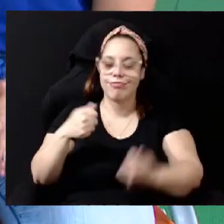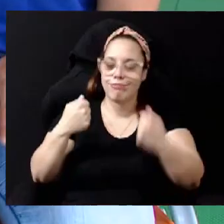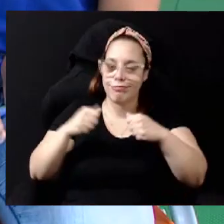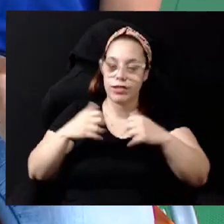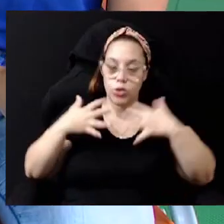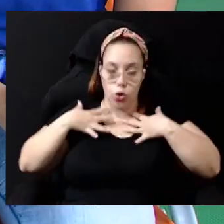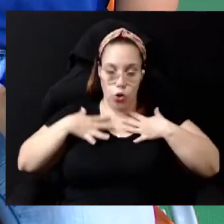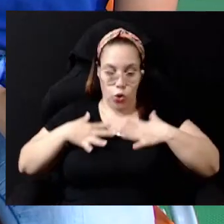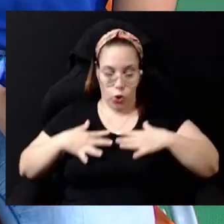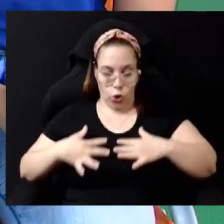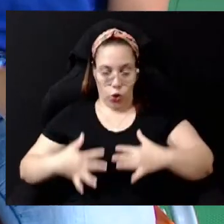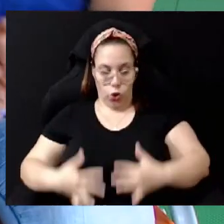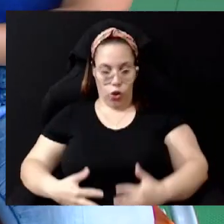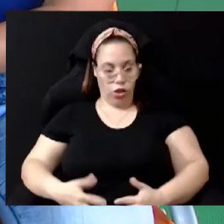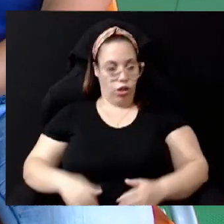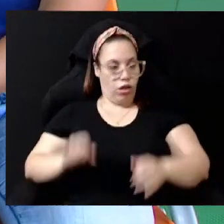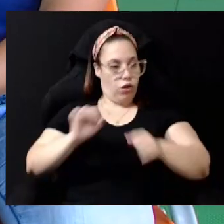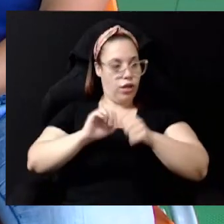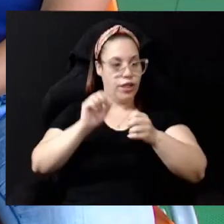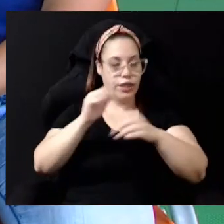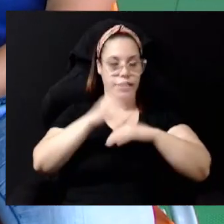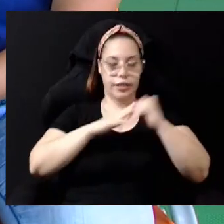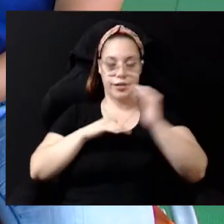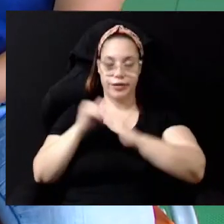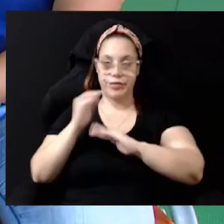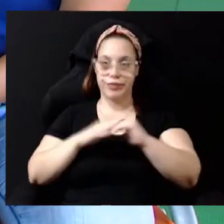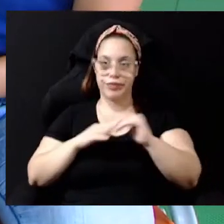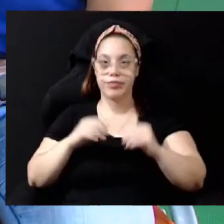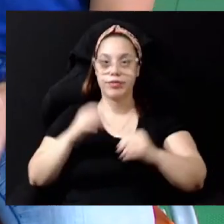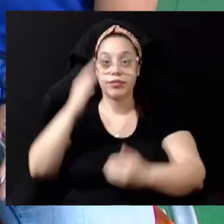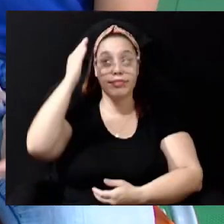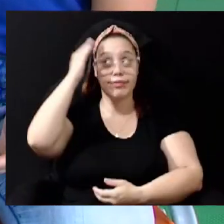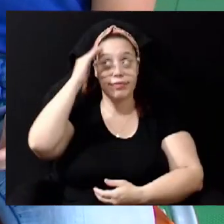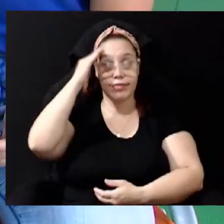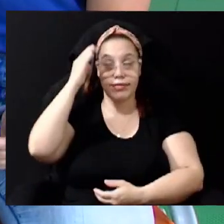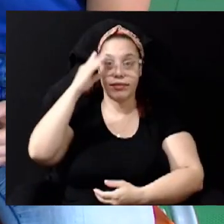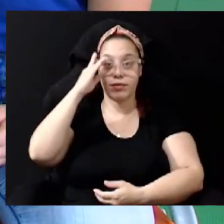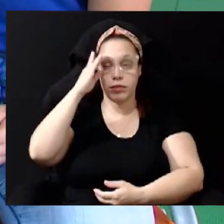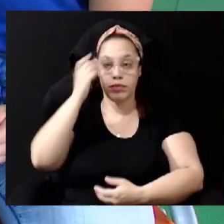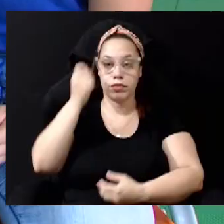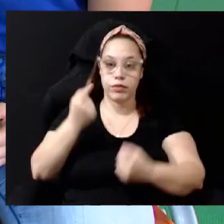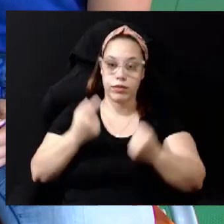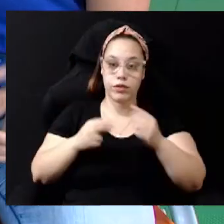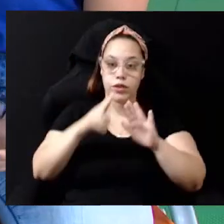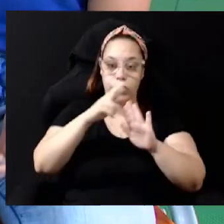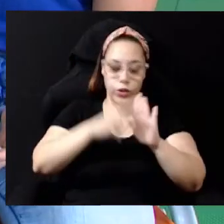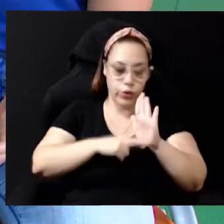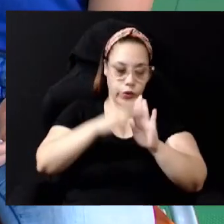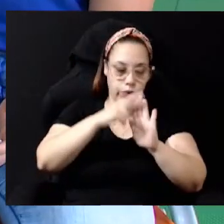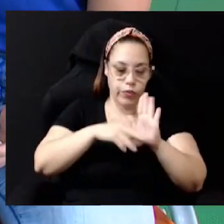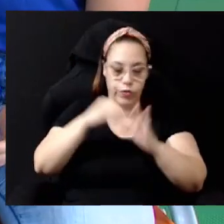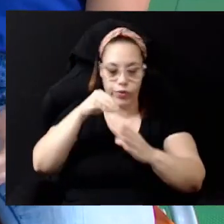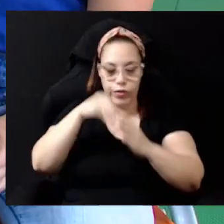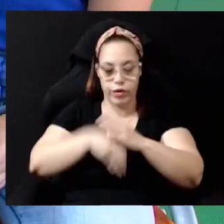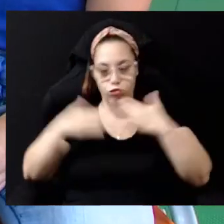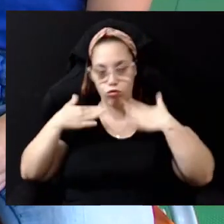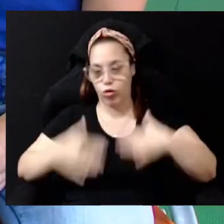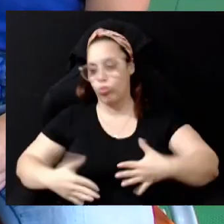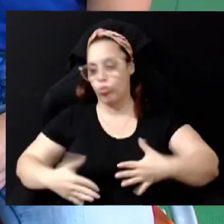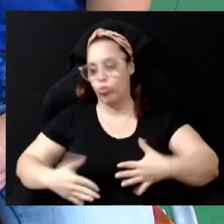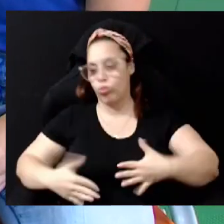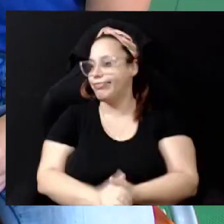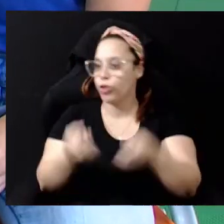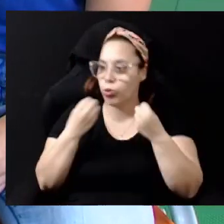você precisa aquecer o seu corpo para poder fazer a atividade. Então eles já vão entendendo essa questão das regras dentro do próprio